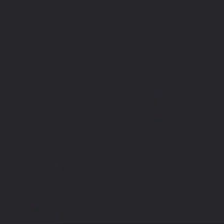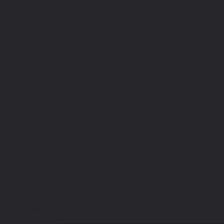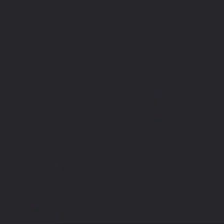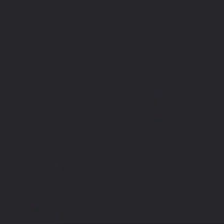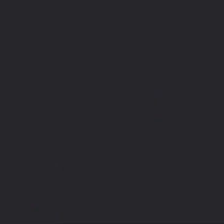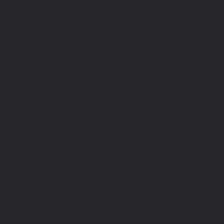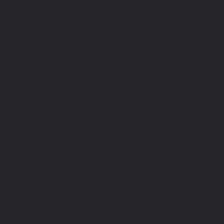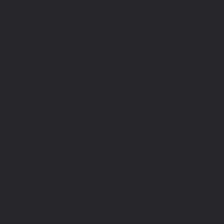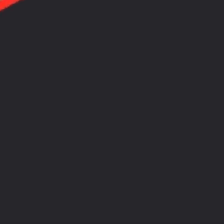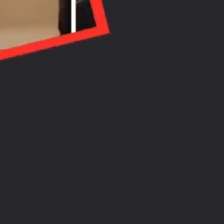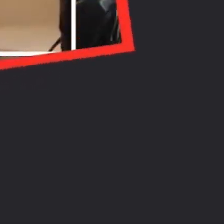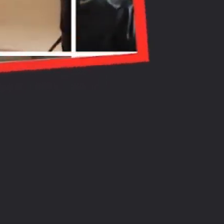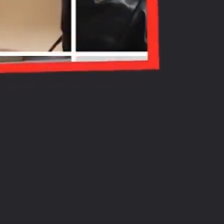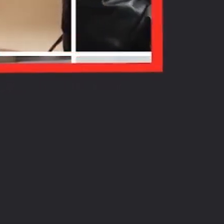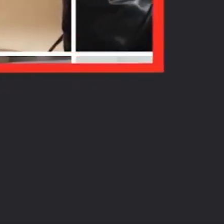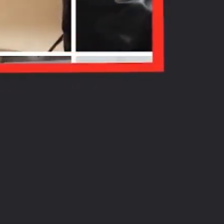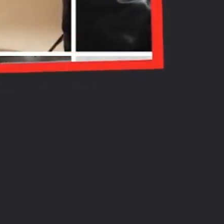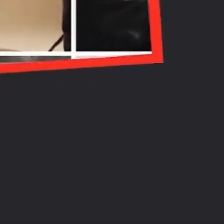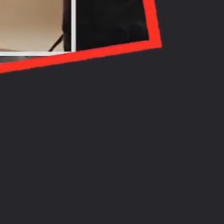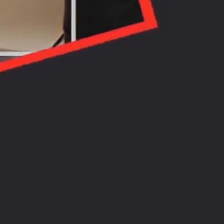Tchau, tchau.